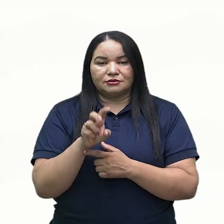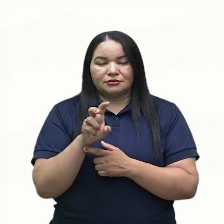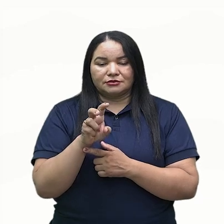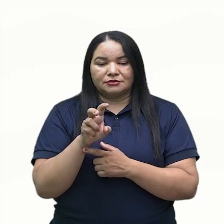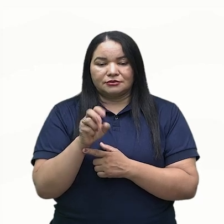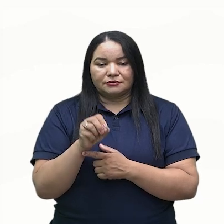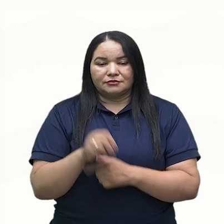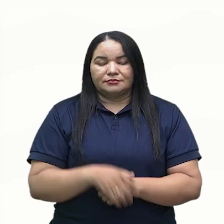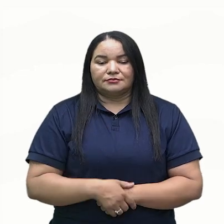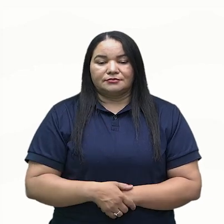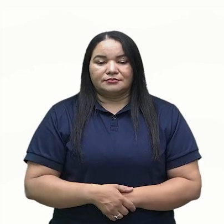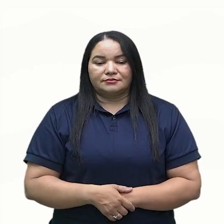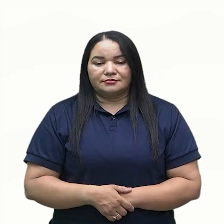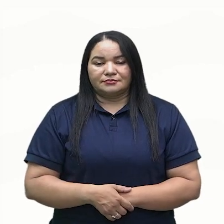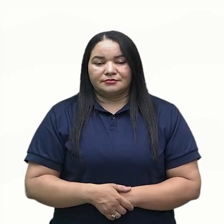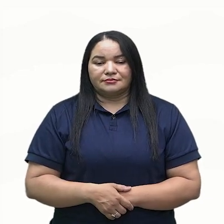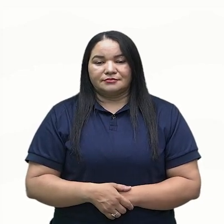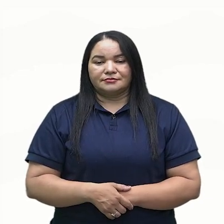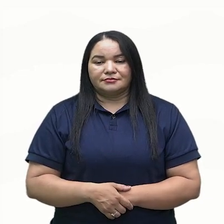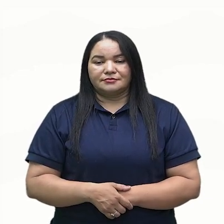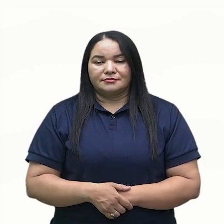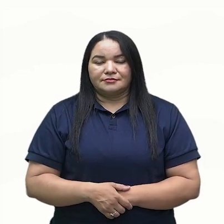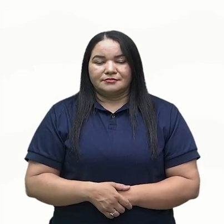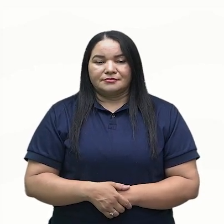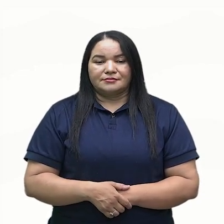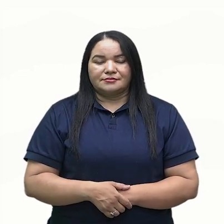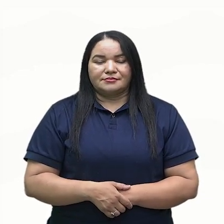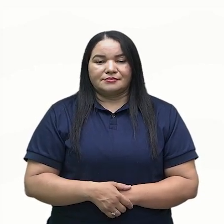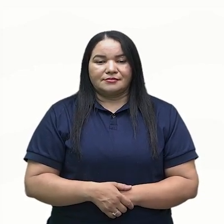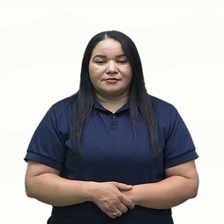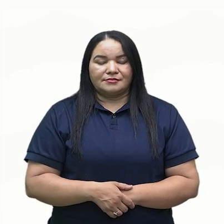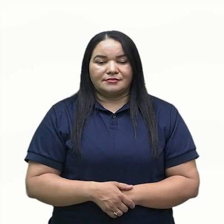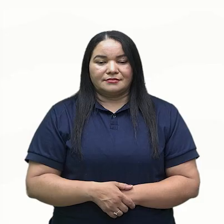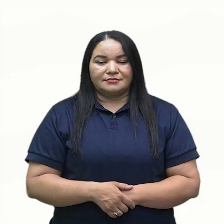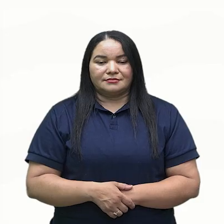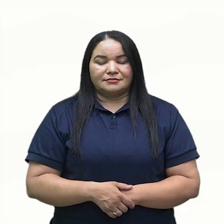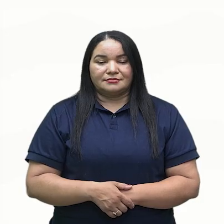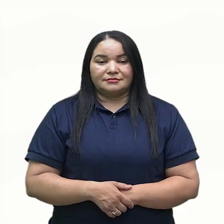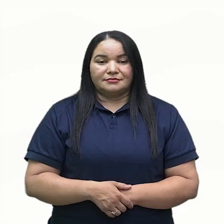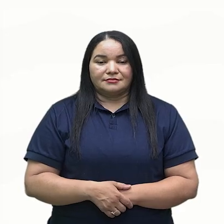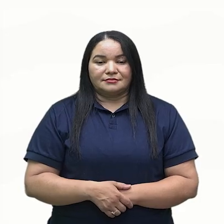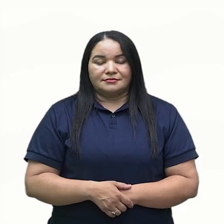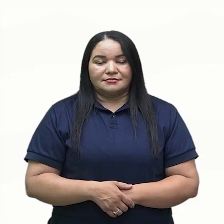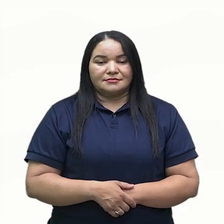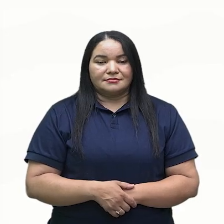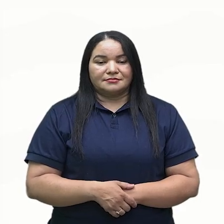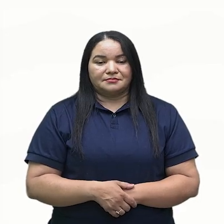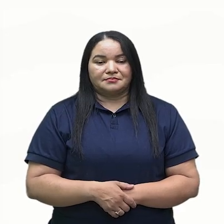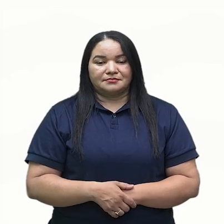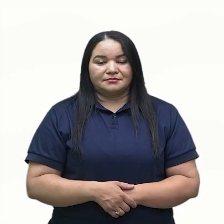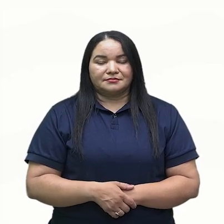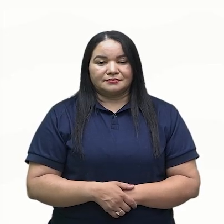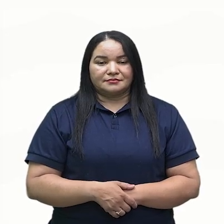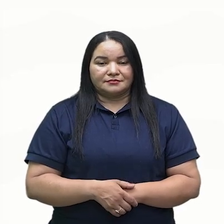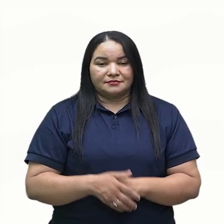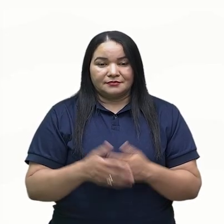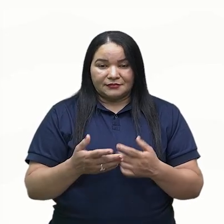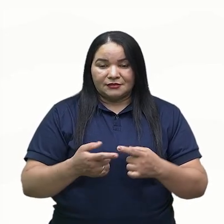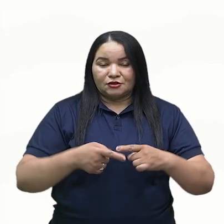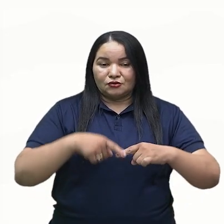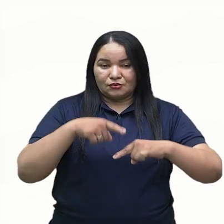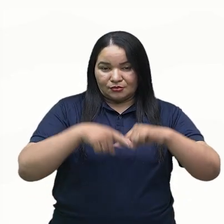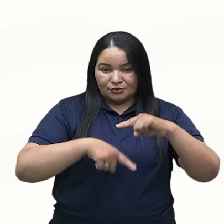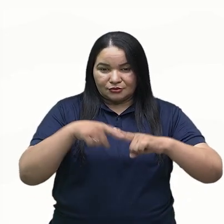45,50. Ou seja, isso quer dizer o quê? Quer dizer que